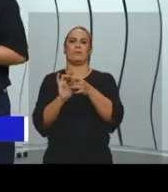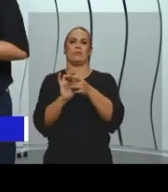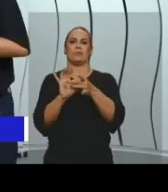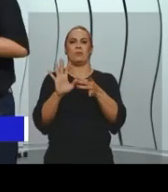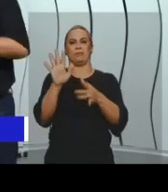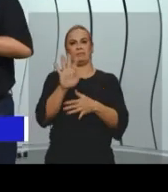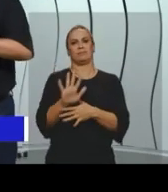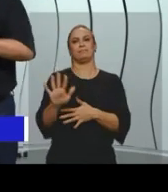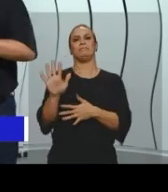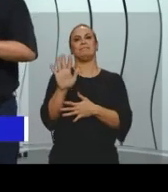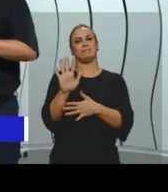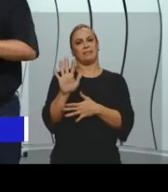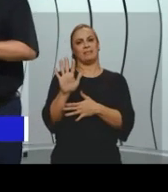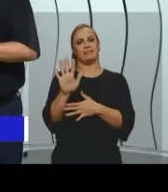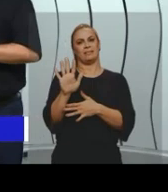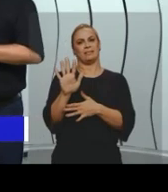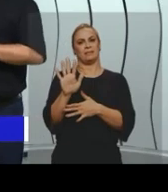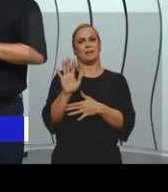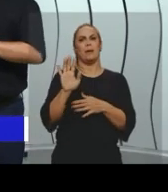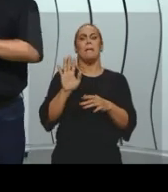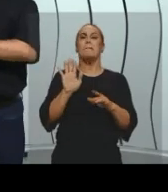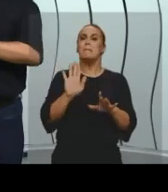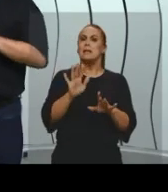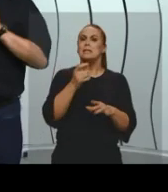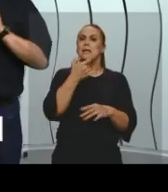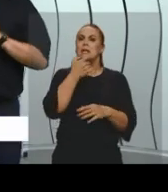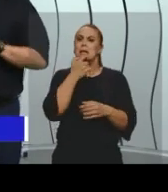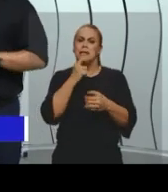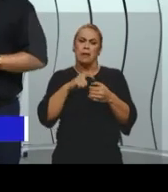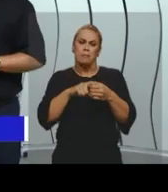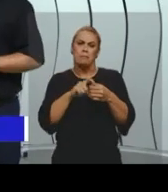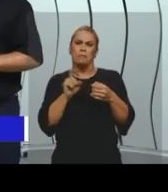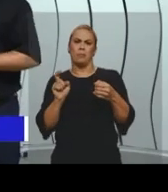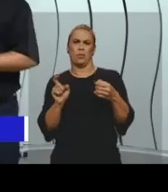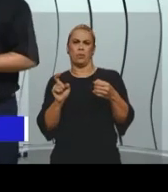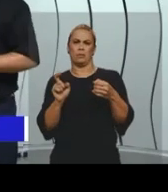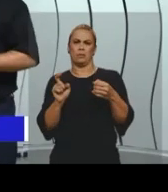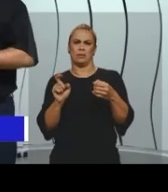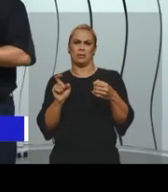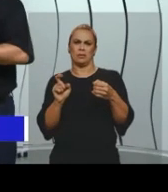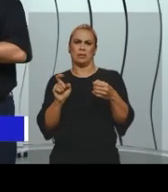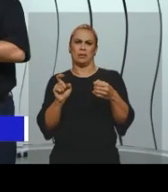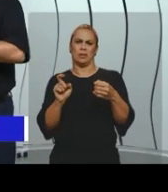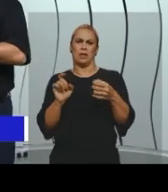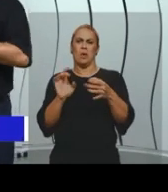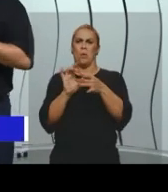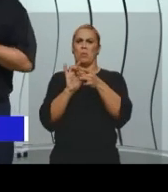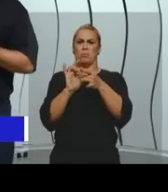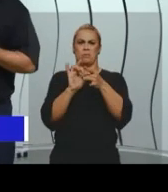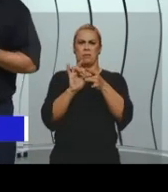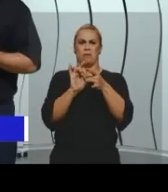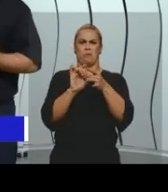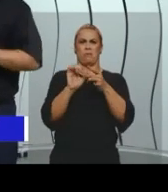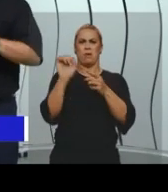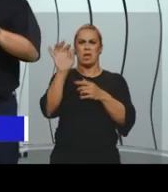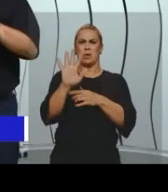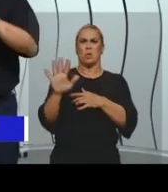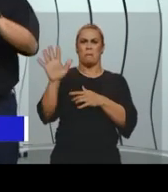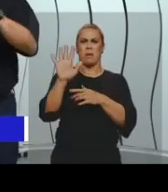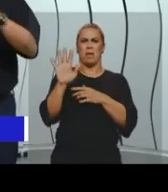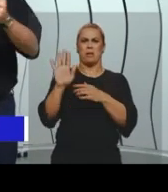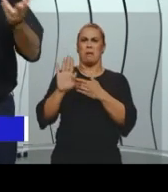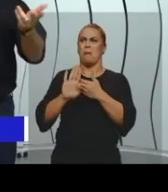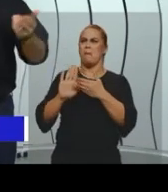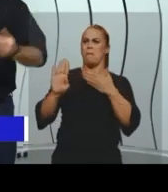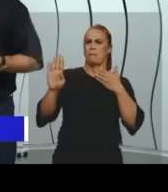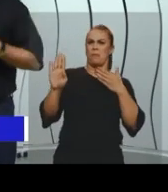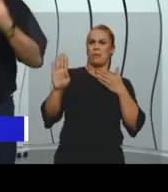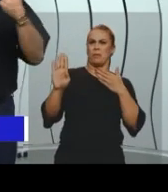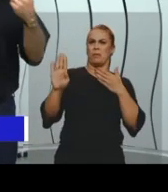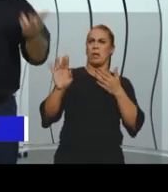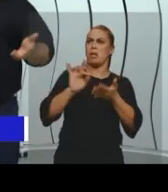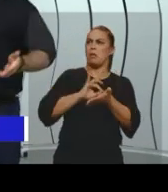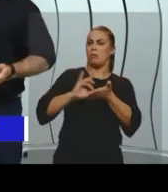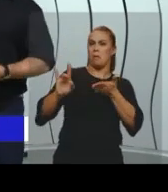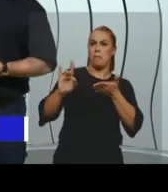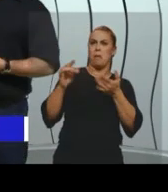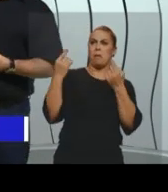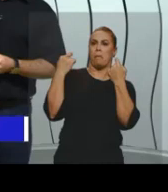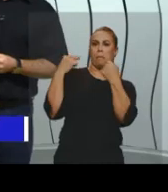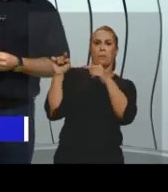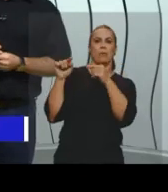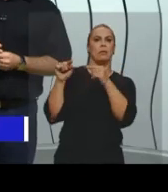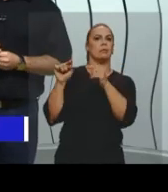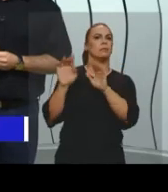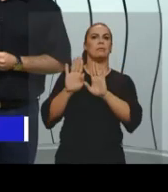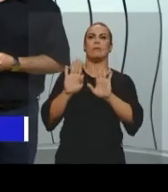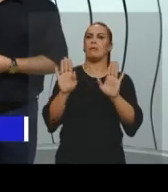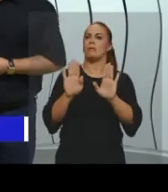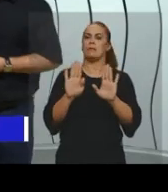ok? O que não significa que a Inglaterra vai romper com União Europeia, vai se tornar uma rival, uma inimiga política